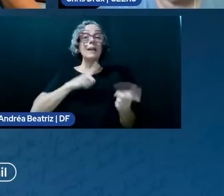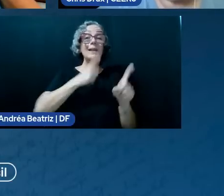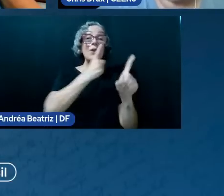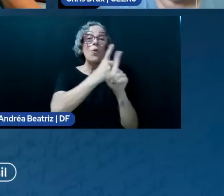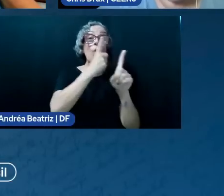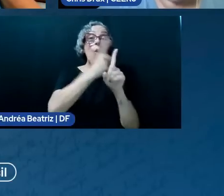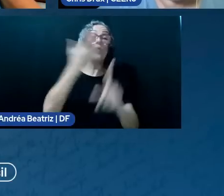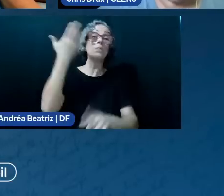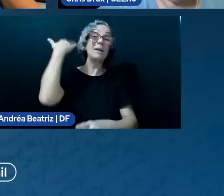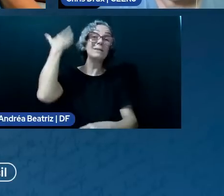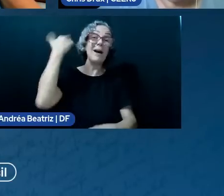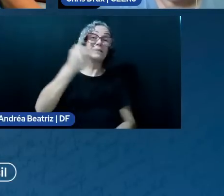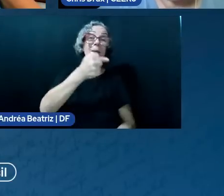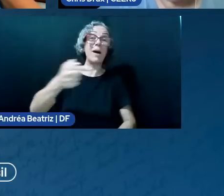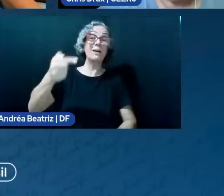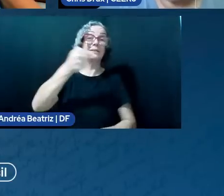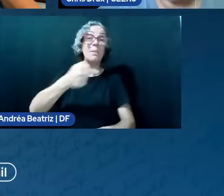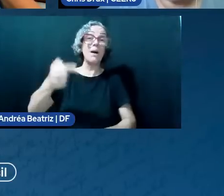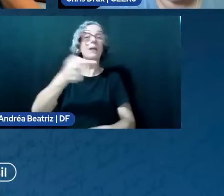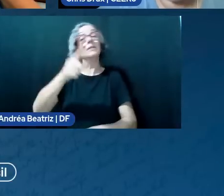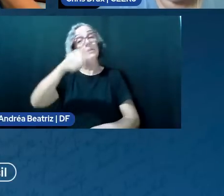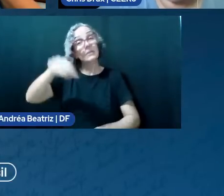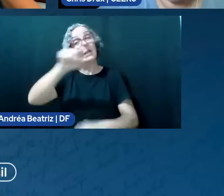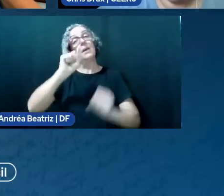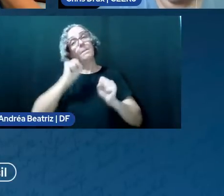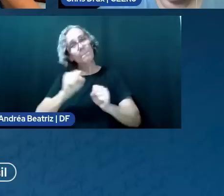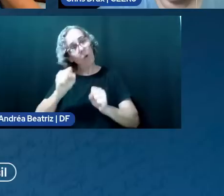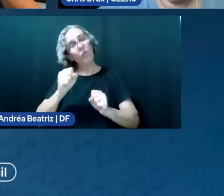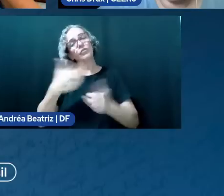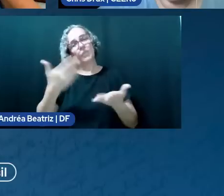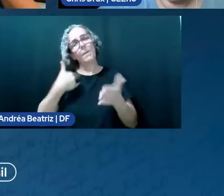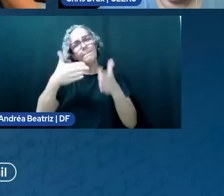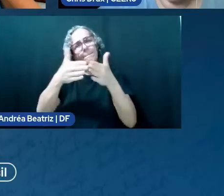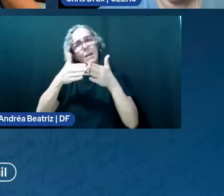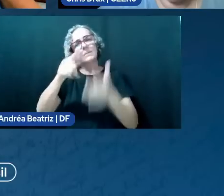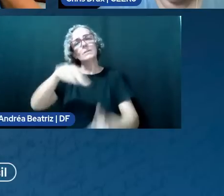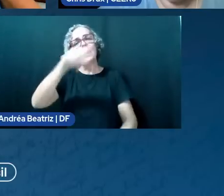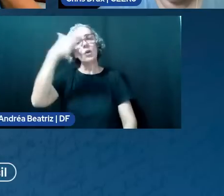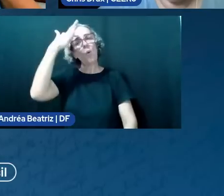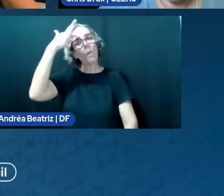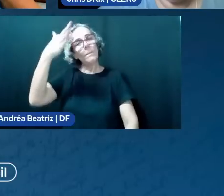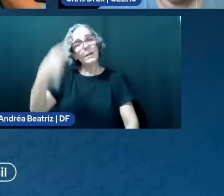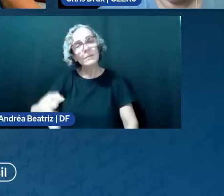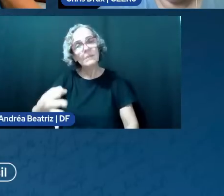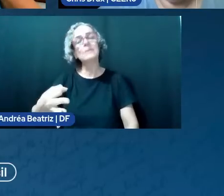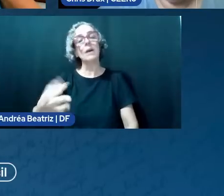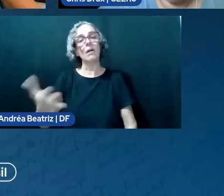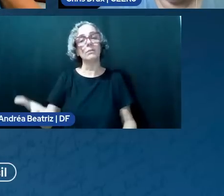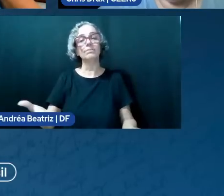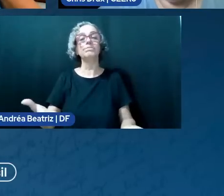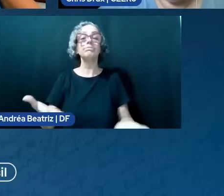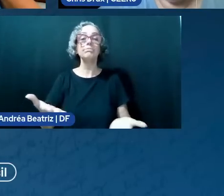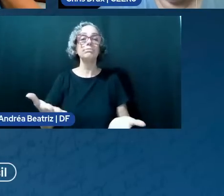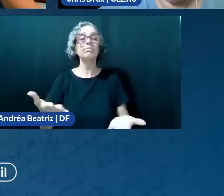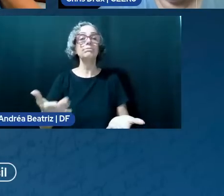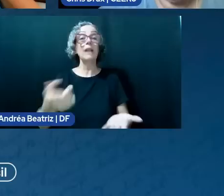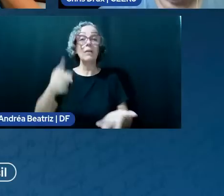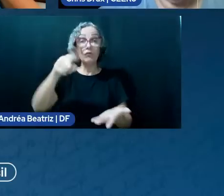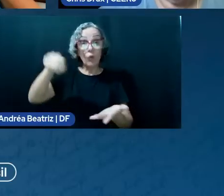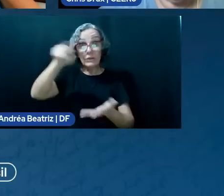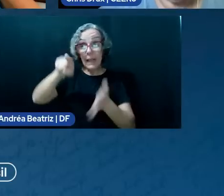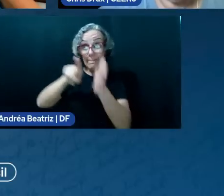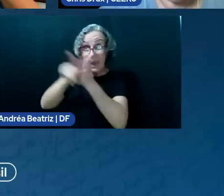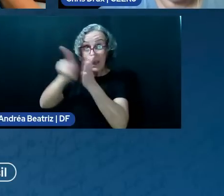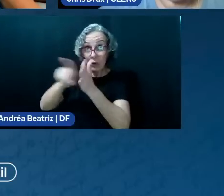gente não avança, não é, nesse estudo. A gente pede a compreensão de todos vocês, por favor, mas essas perguntas que vocês estão fazendo serão respondidas